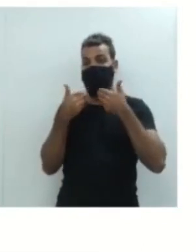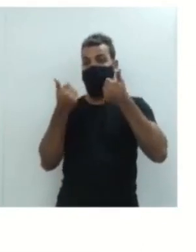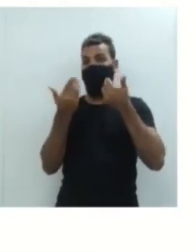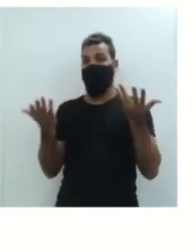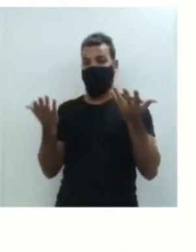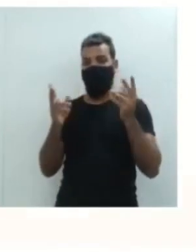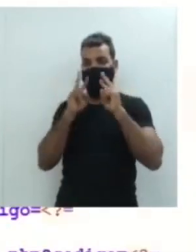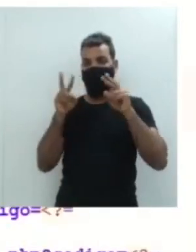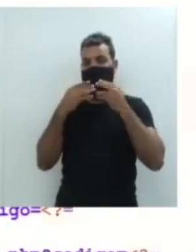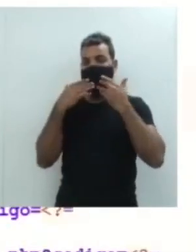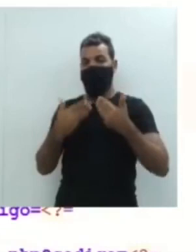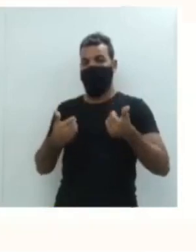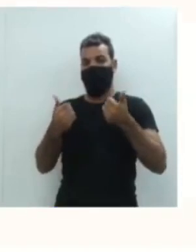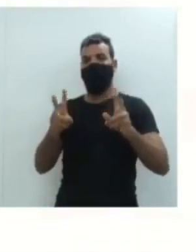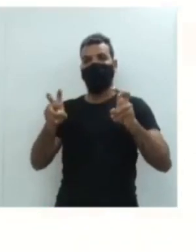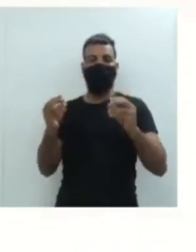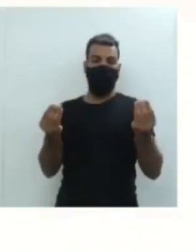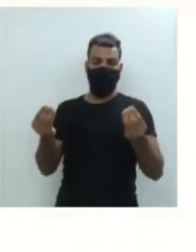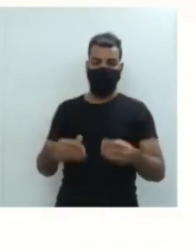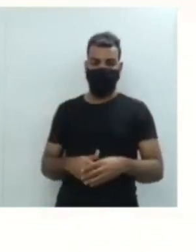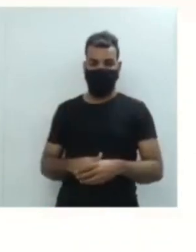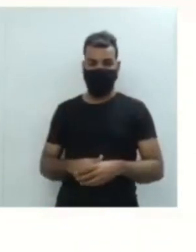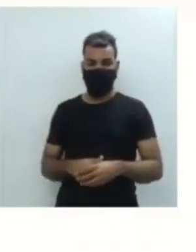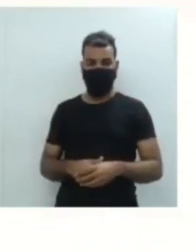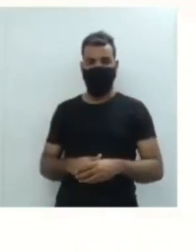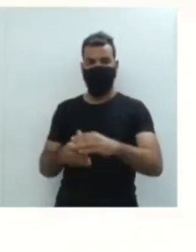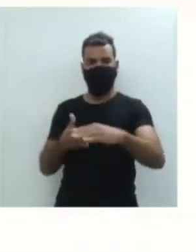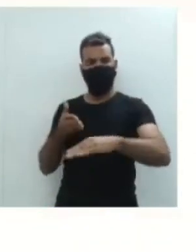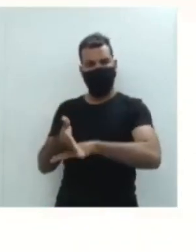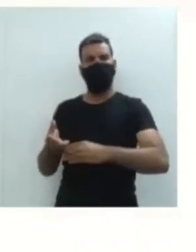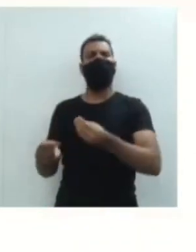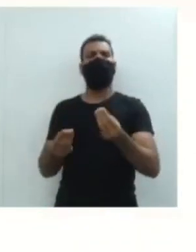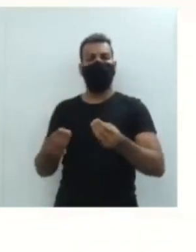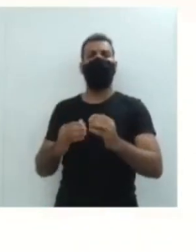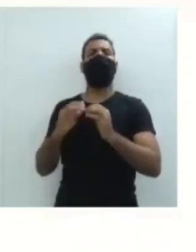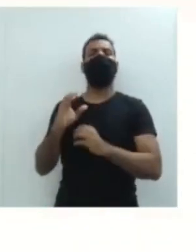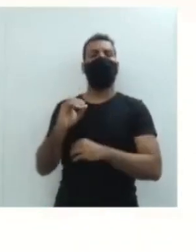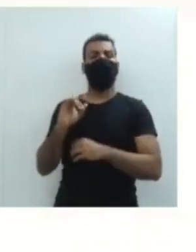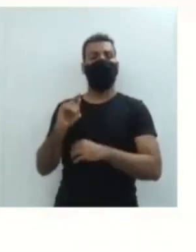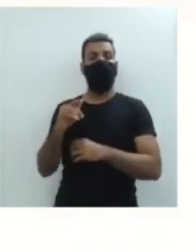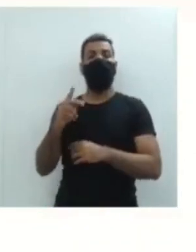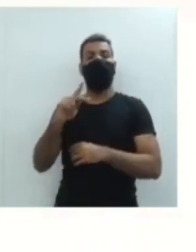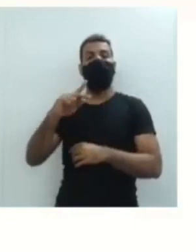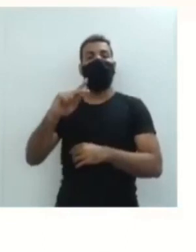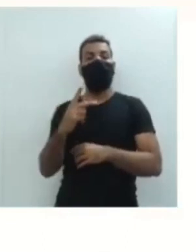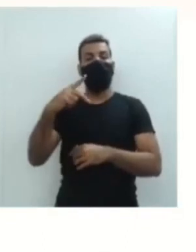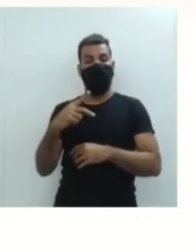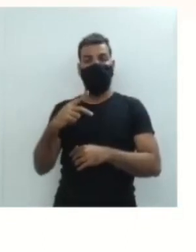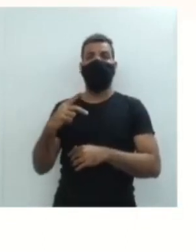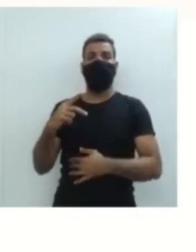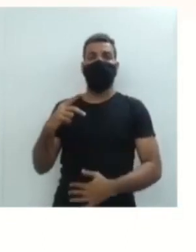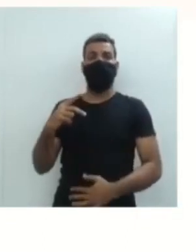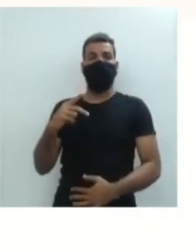esse tipo de situação como é que você vai inserir o nosso código PHP dentro do